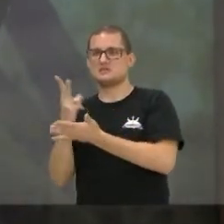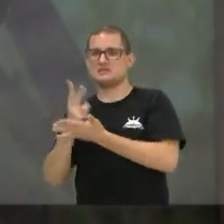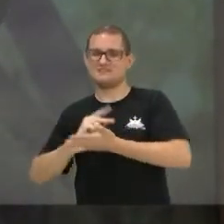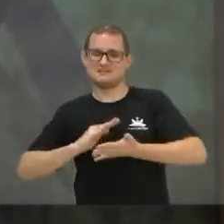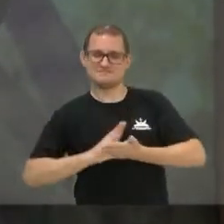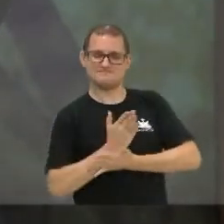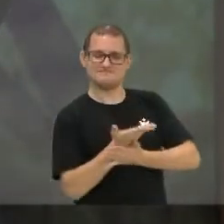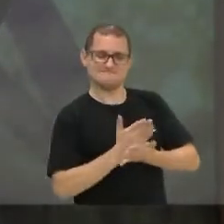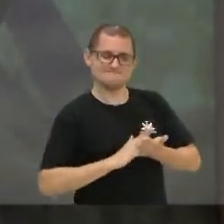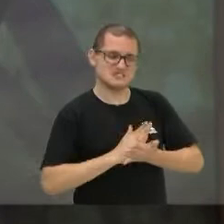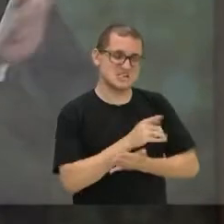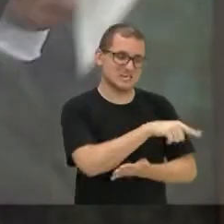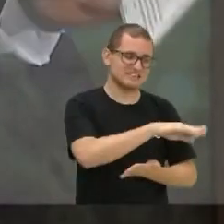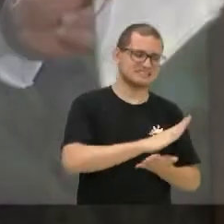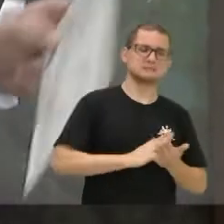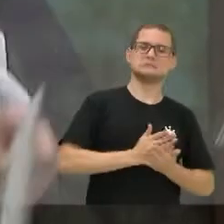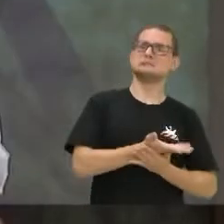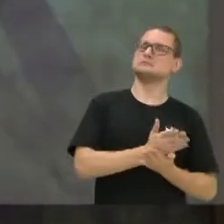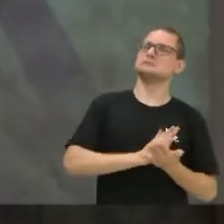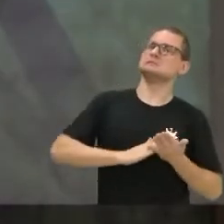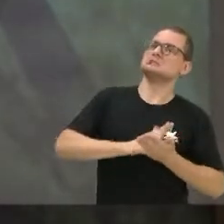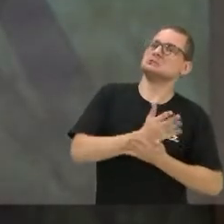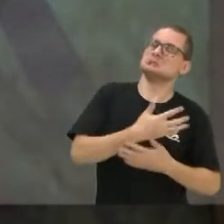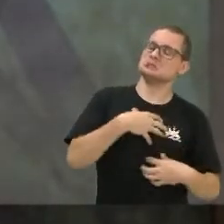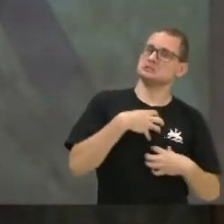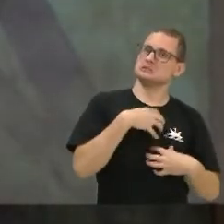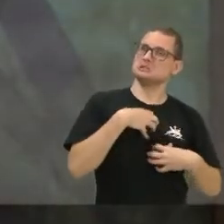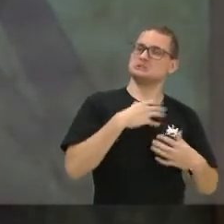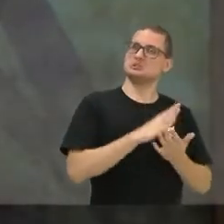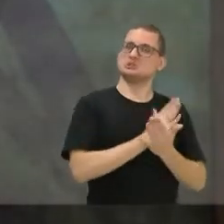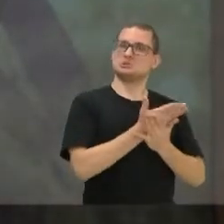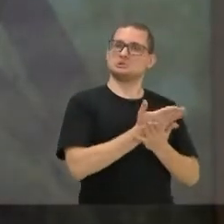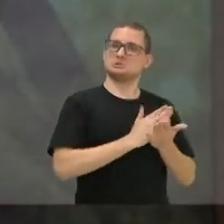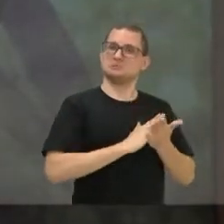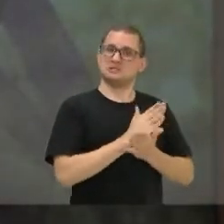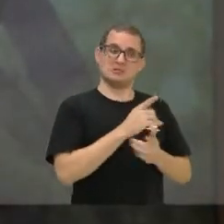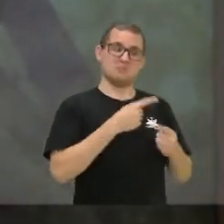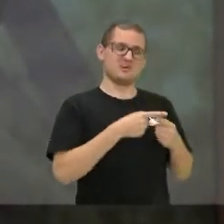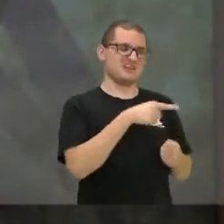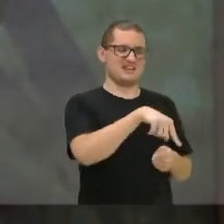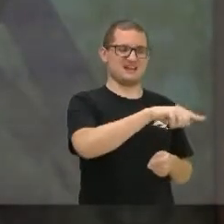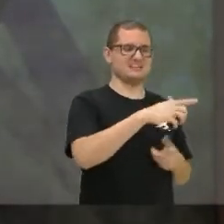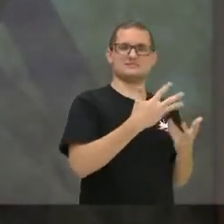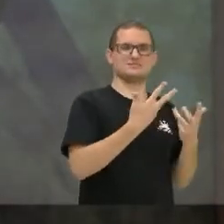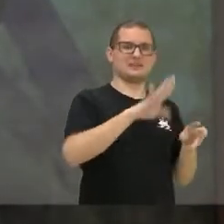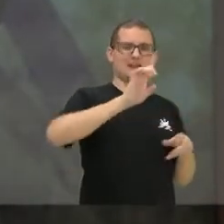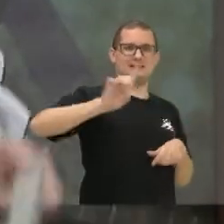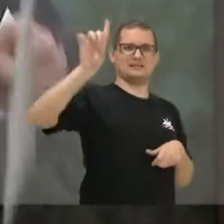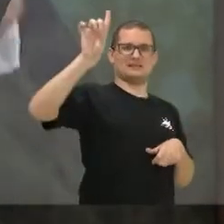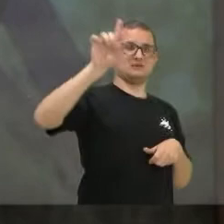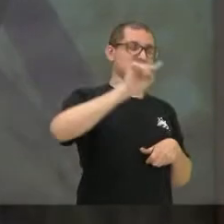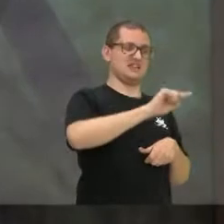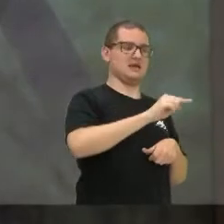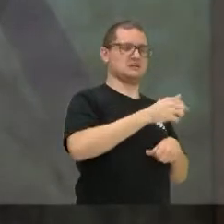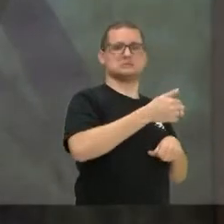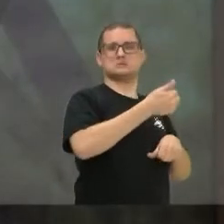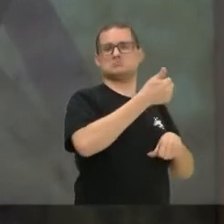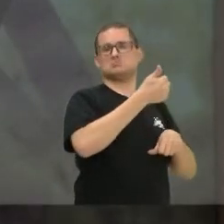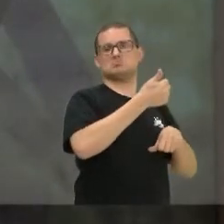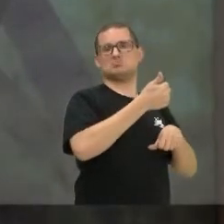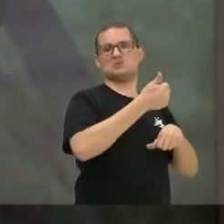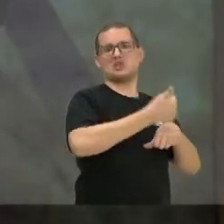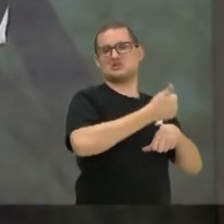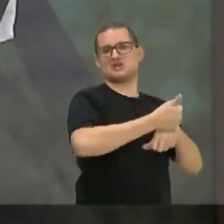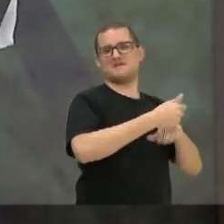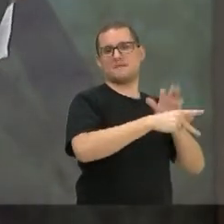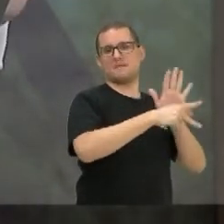incômodo a quem pretende ser deus de si mesmo e é sempre